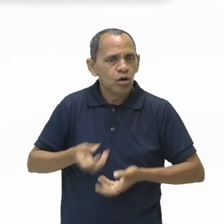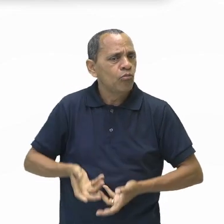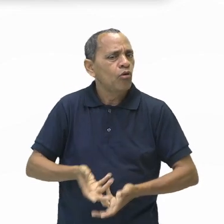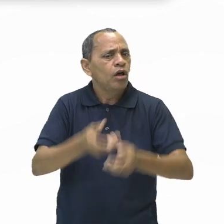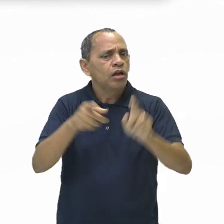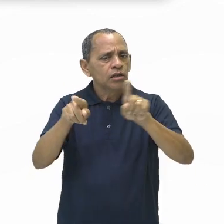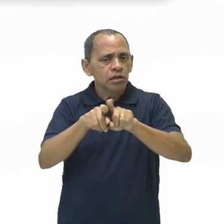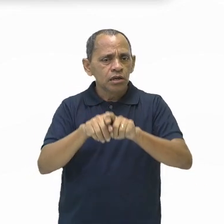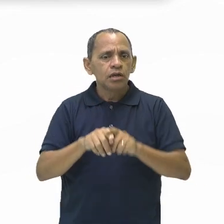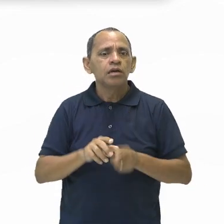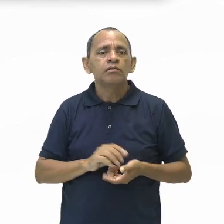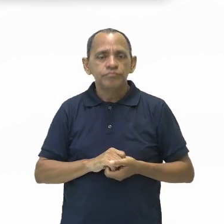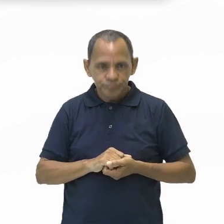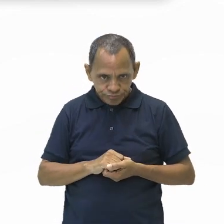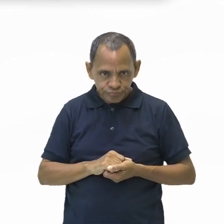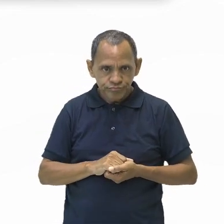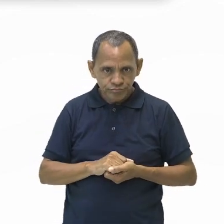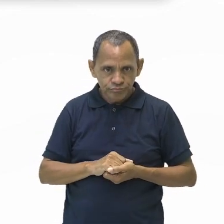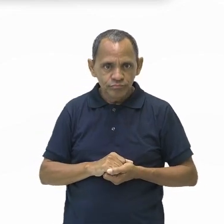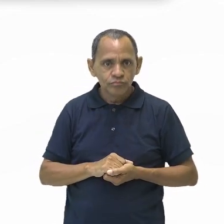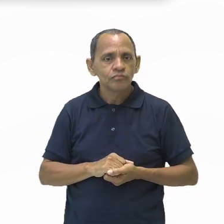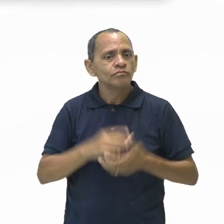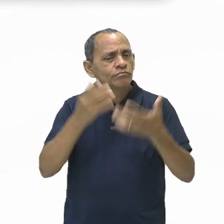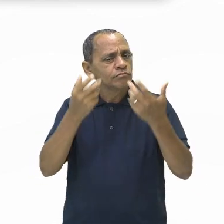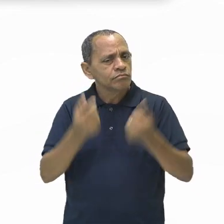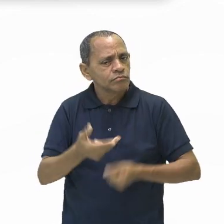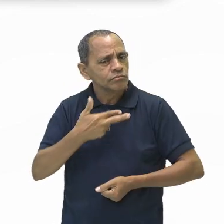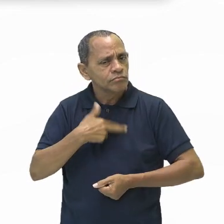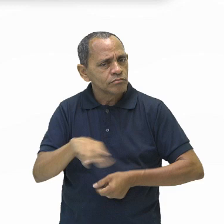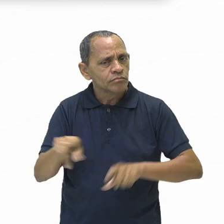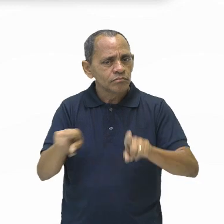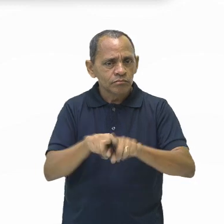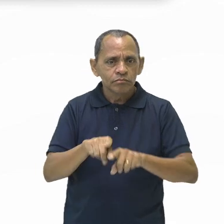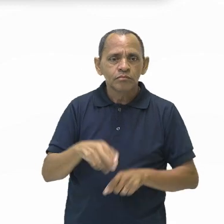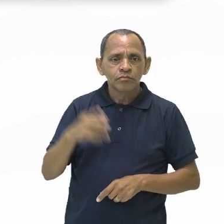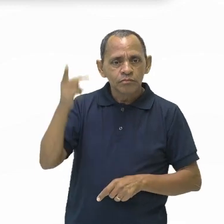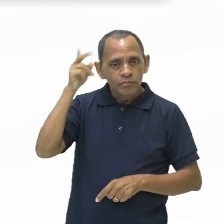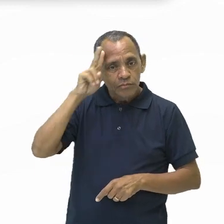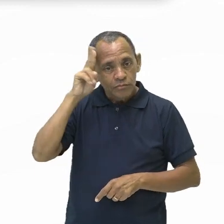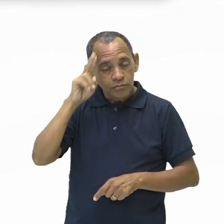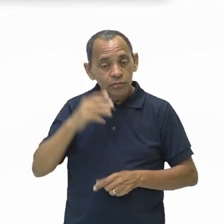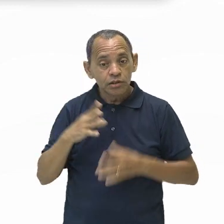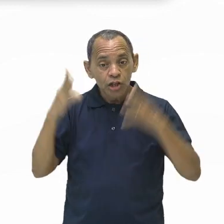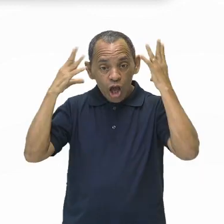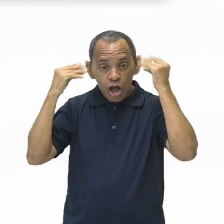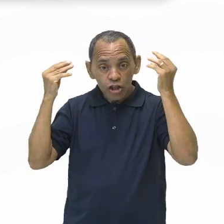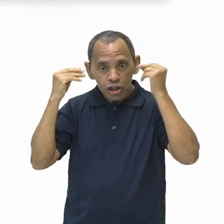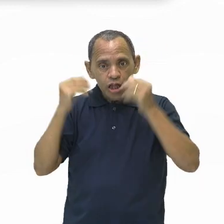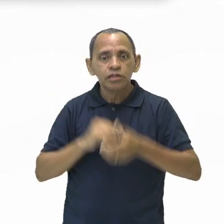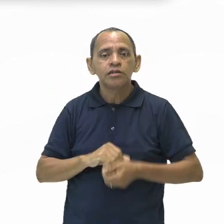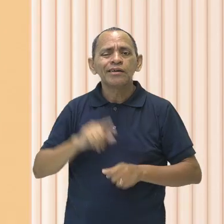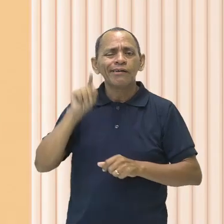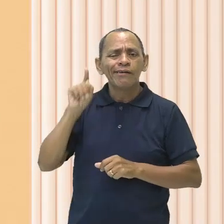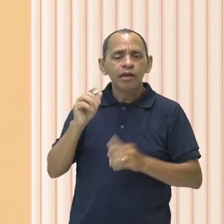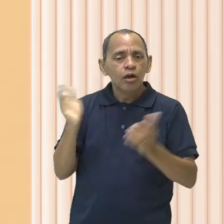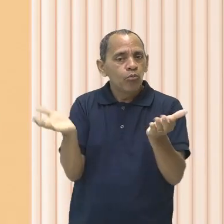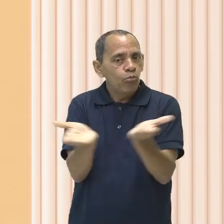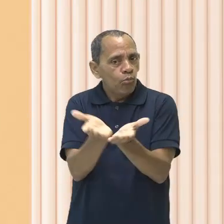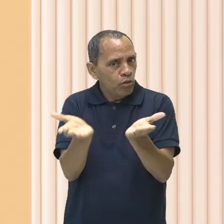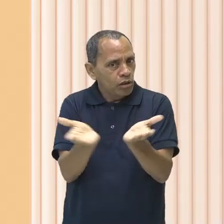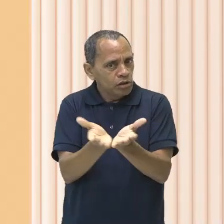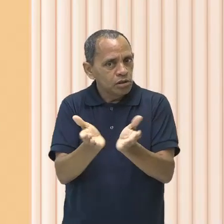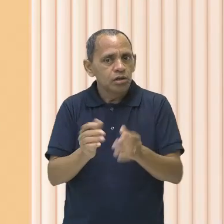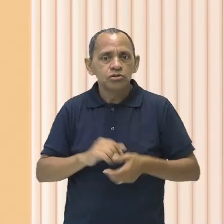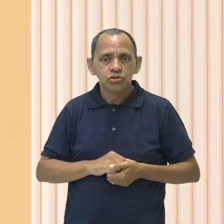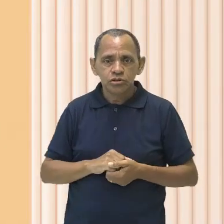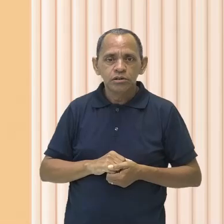tolerância religiosa. Lembrando que a Holanda, ela era protestante, enquanto